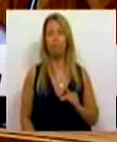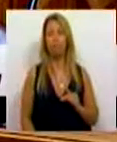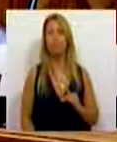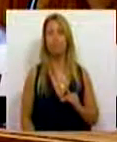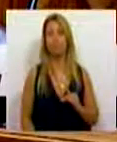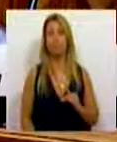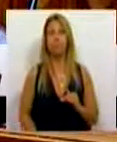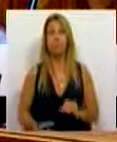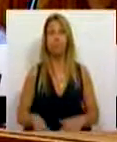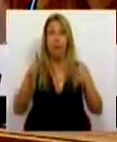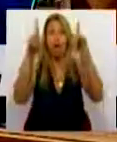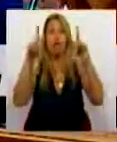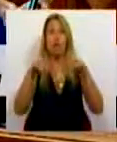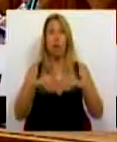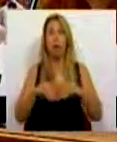crescia, não é?